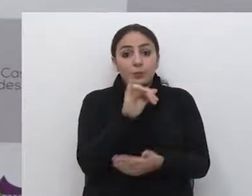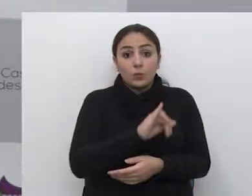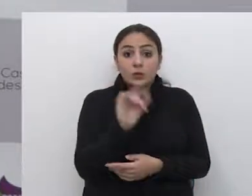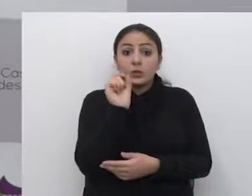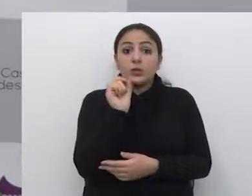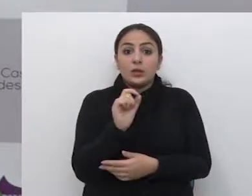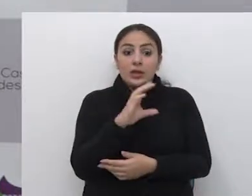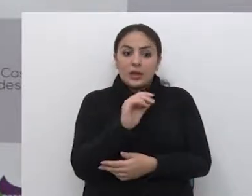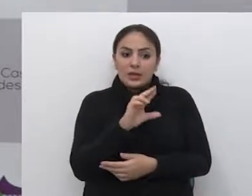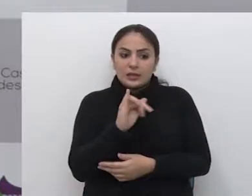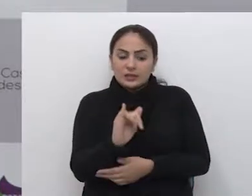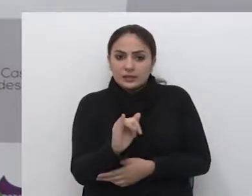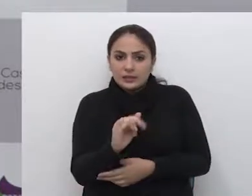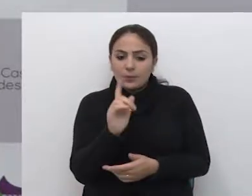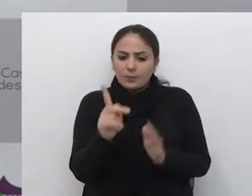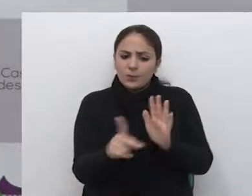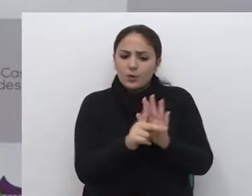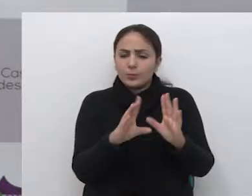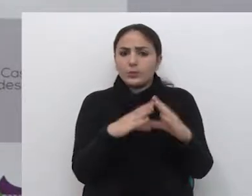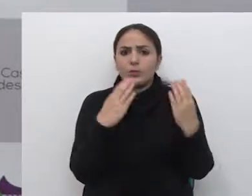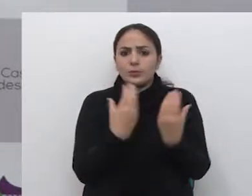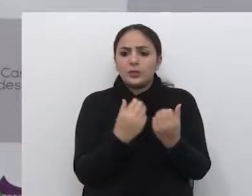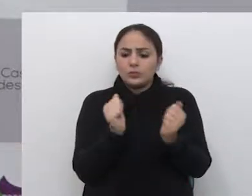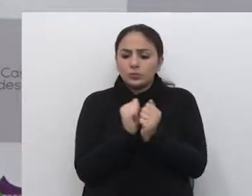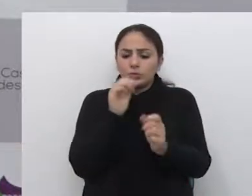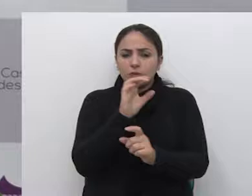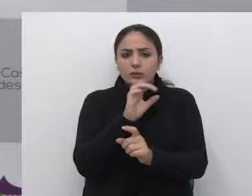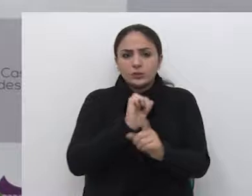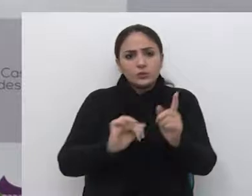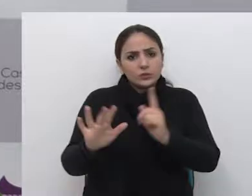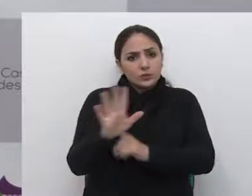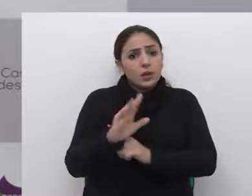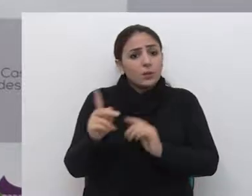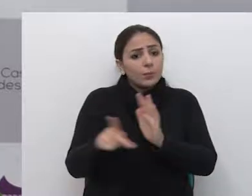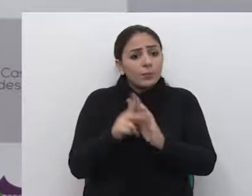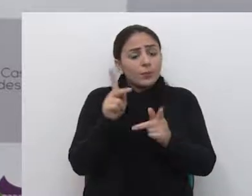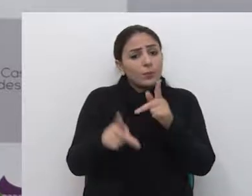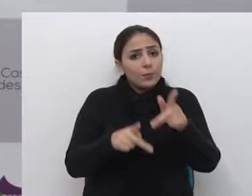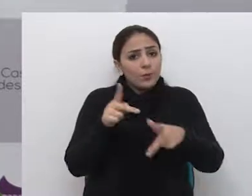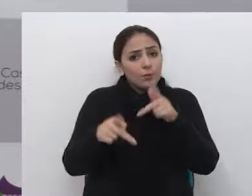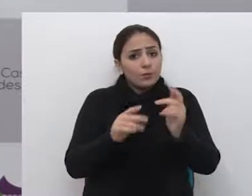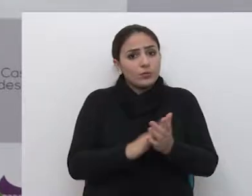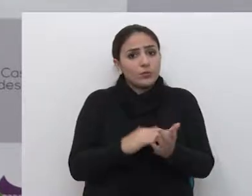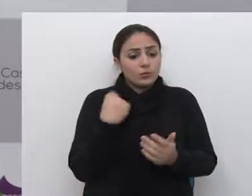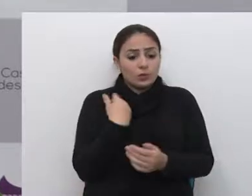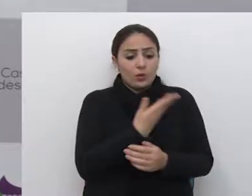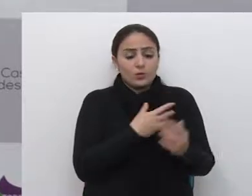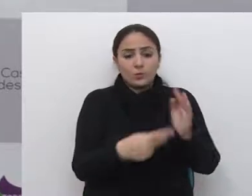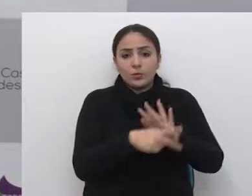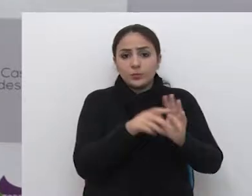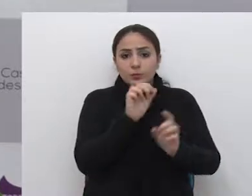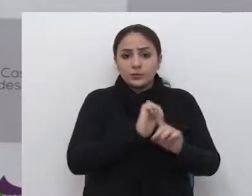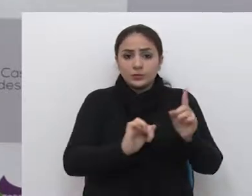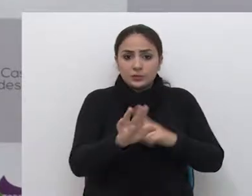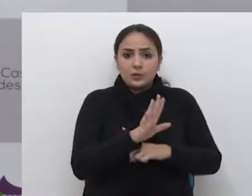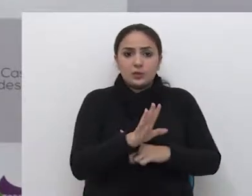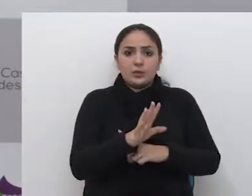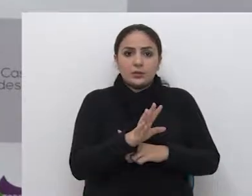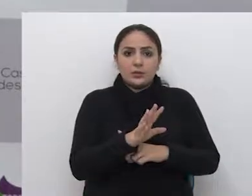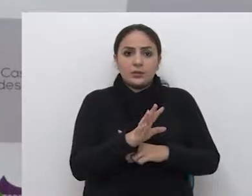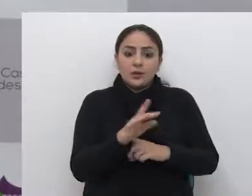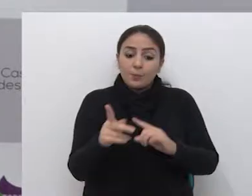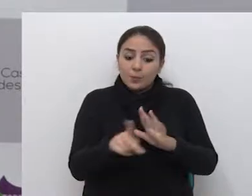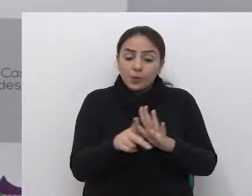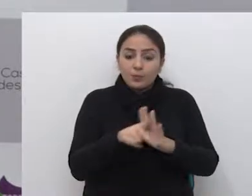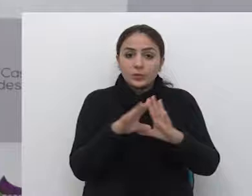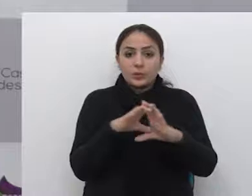o Cresci é da comunidade, o Cresci ele está inserido na sociedade e ele é do povo. Nós somos da sociedade, nós